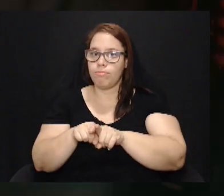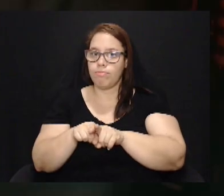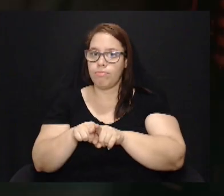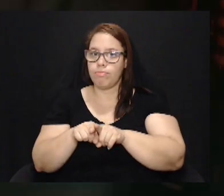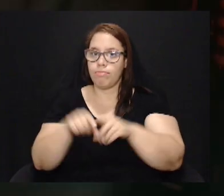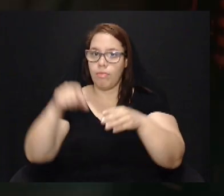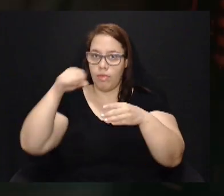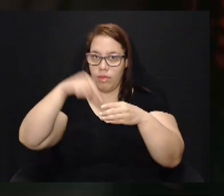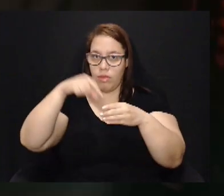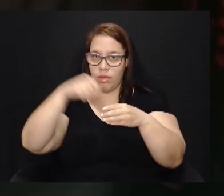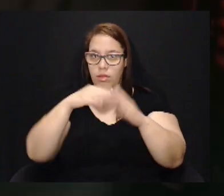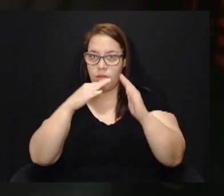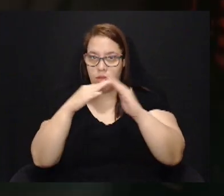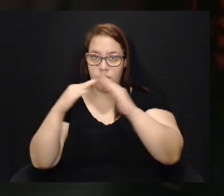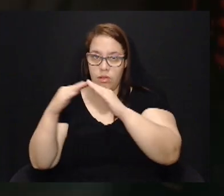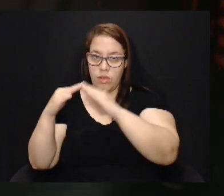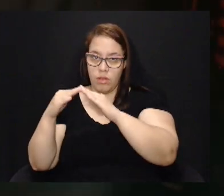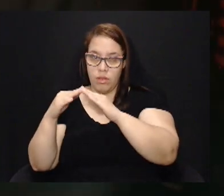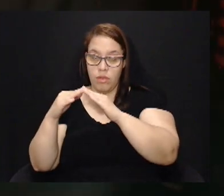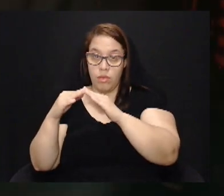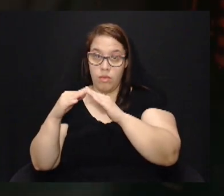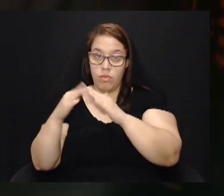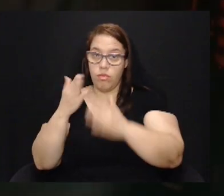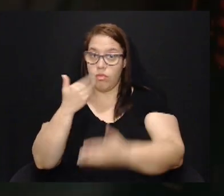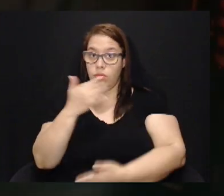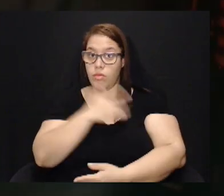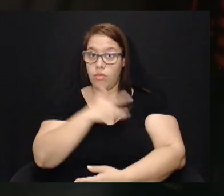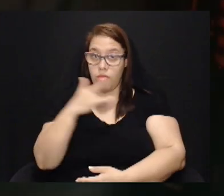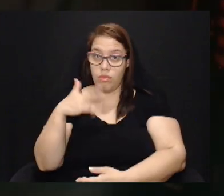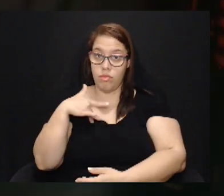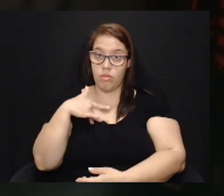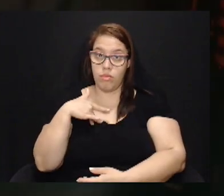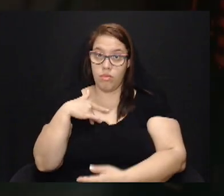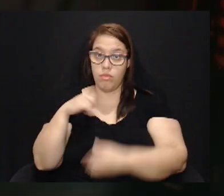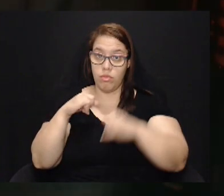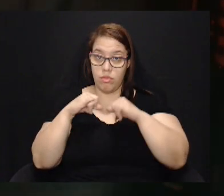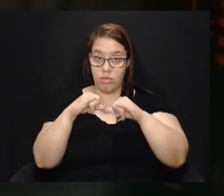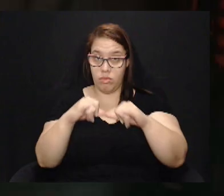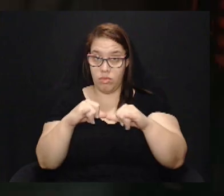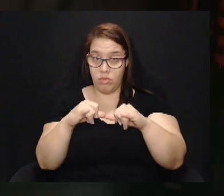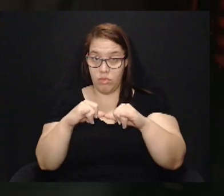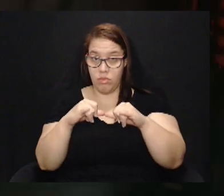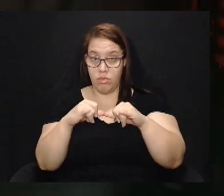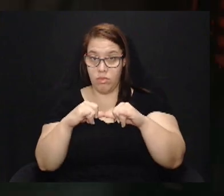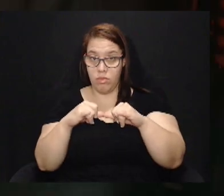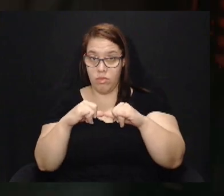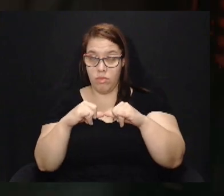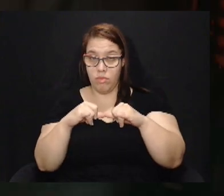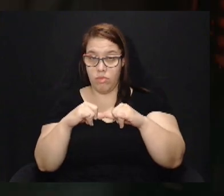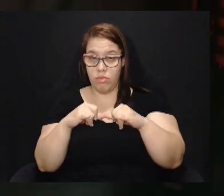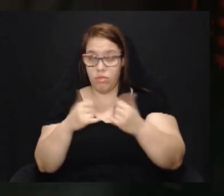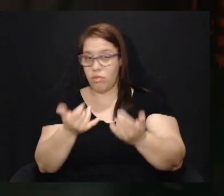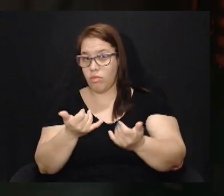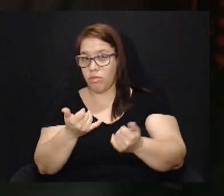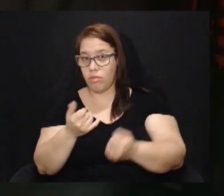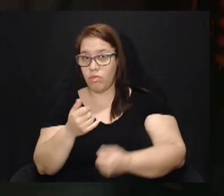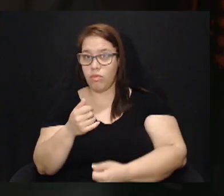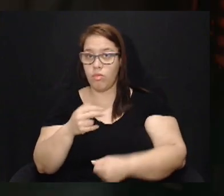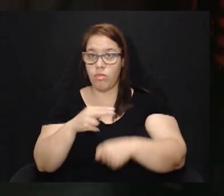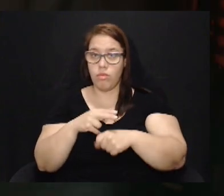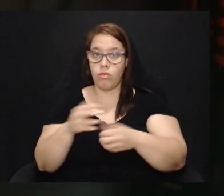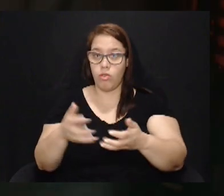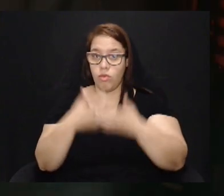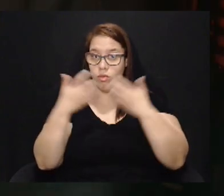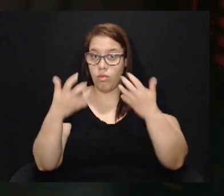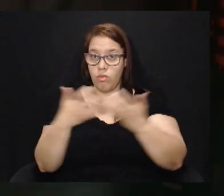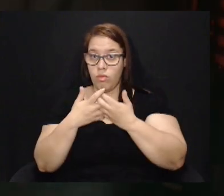também, né? Porque a gente fala aqui de alimentação saudável. Supermercado, você vai lá, vai comprar um verde, né? Uma salada e tal. Você